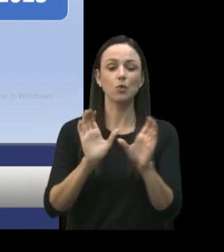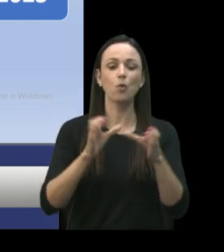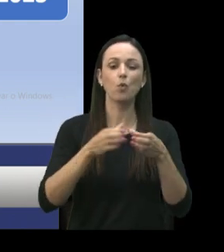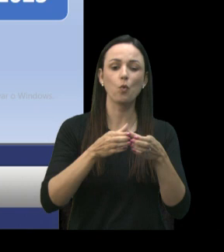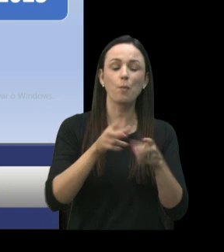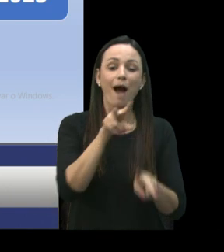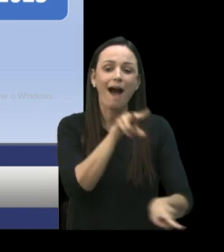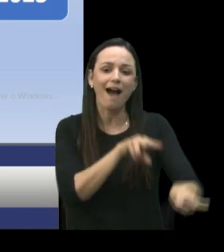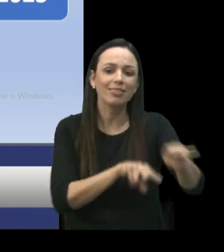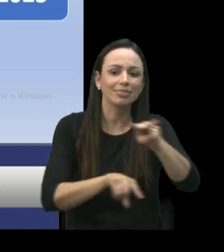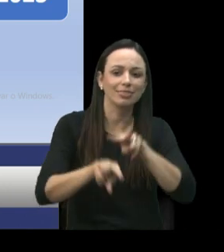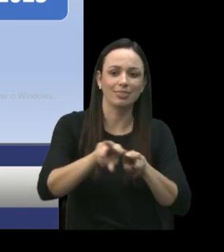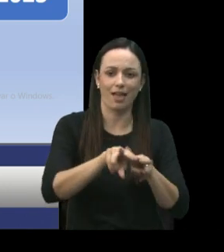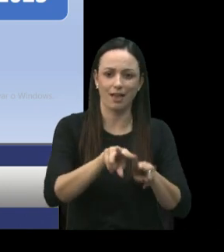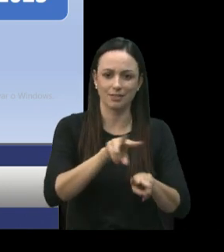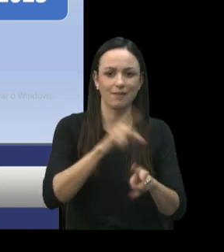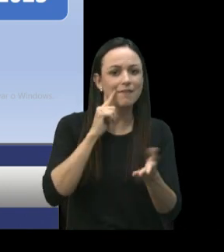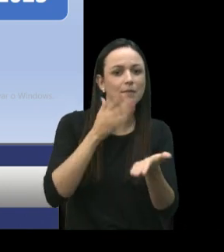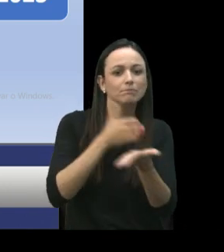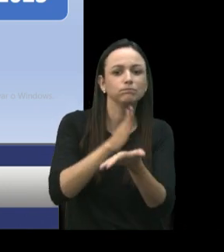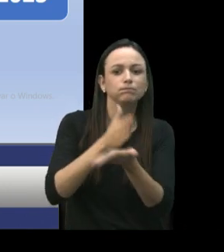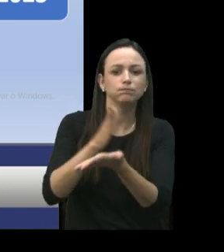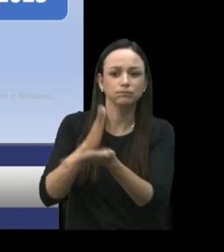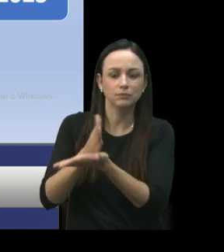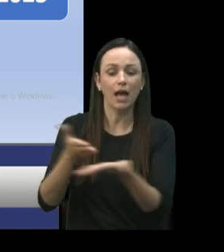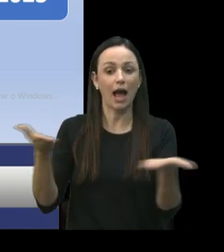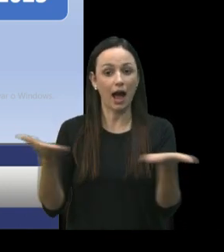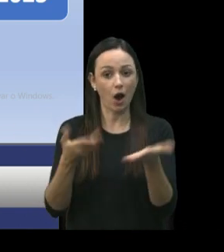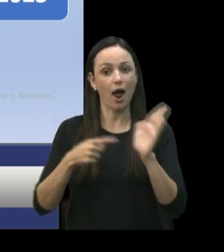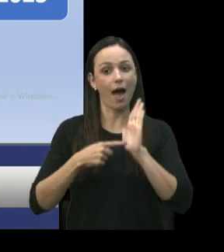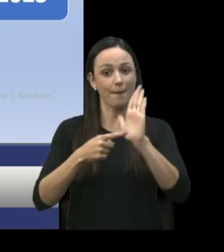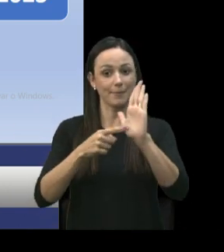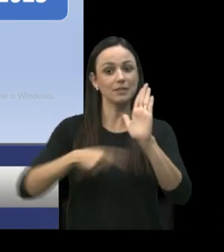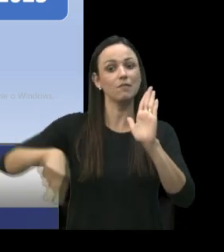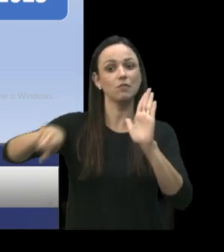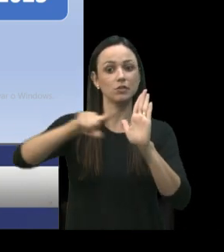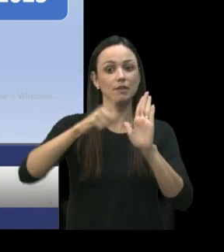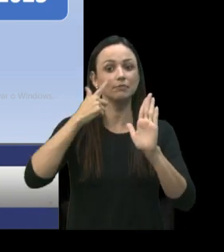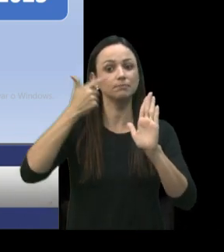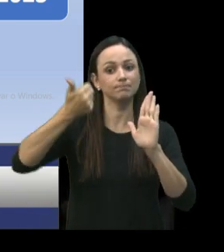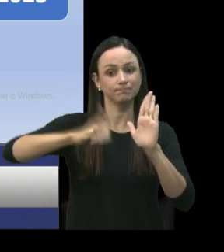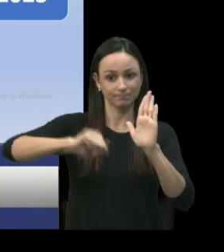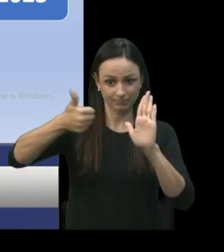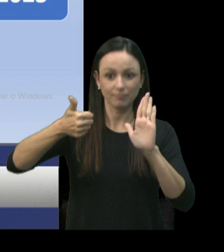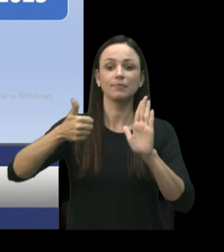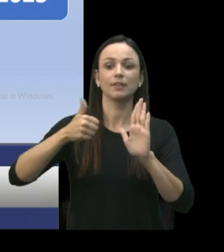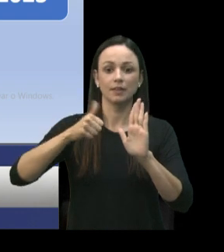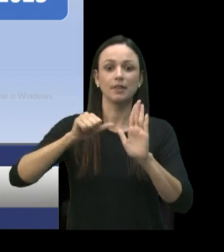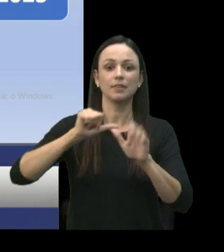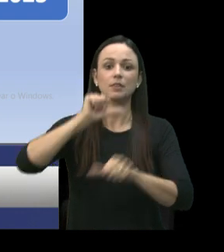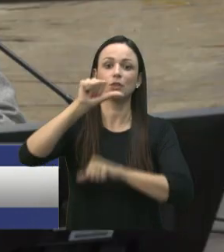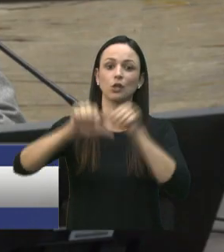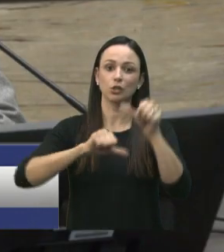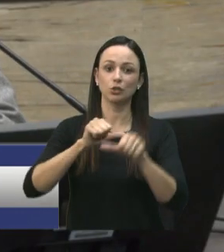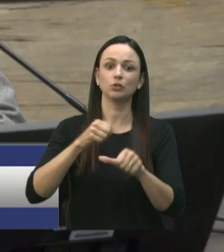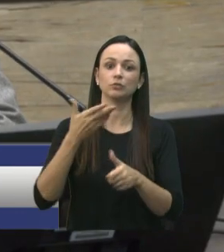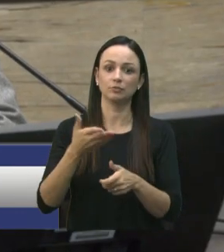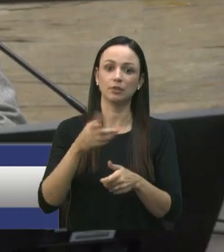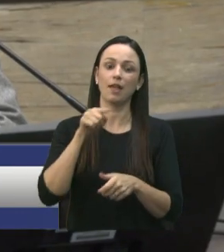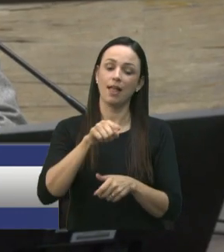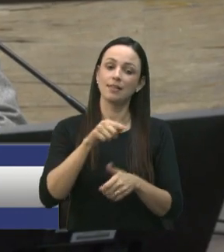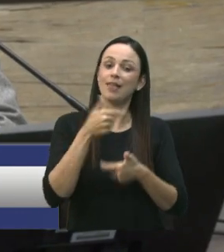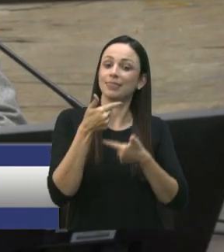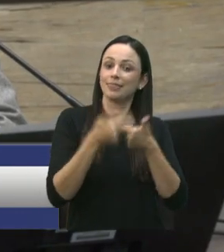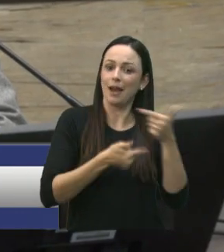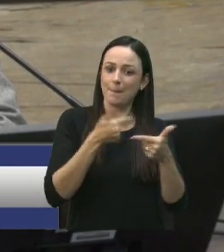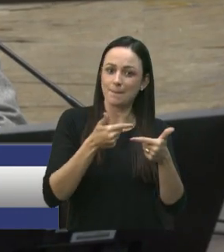que foi aprovado e será apresentado para vocês aqui para ser validado. E aí transformamos a nossa ferramenta de trabalho,